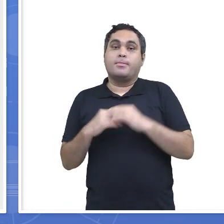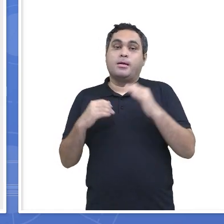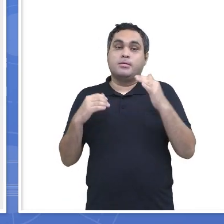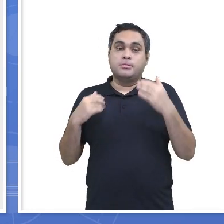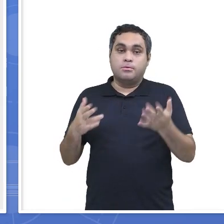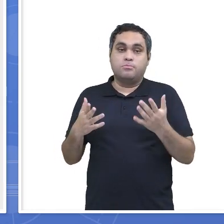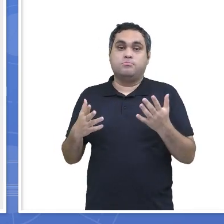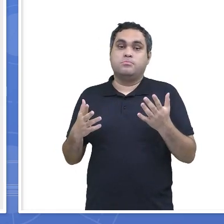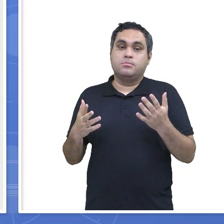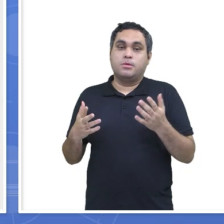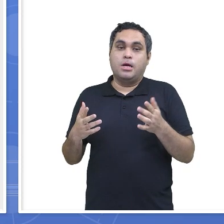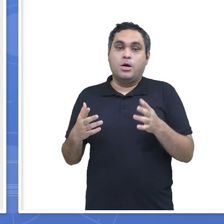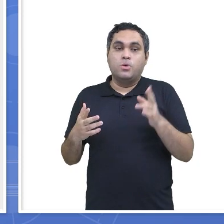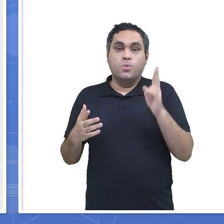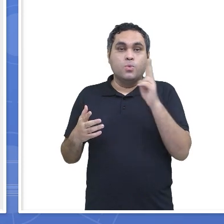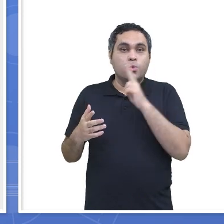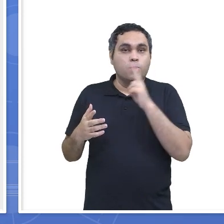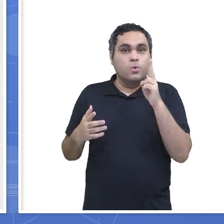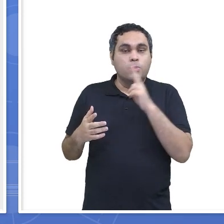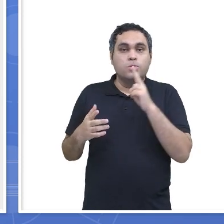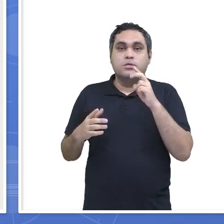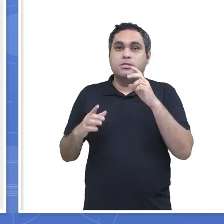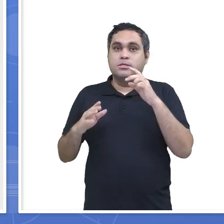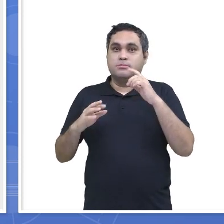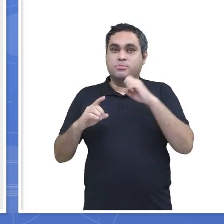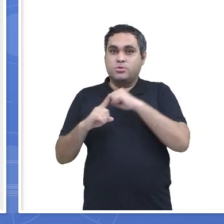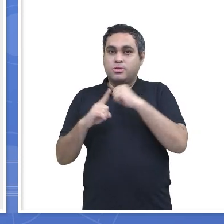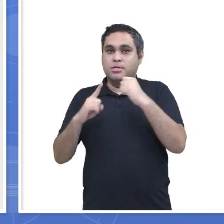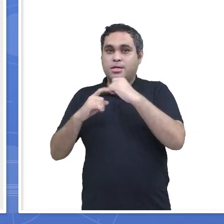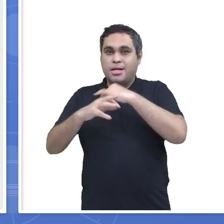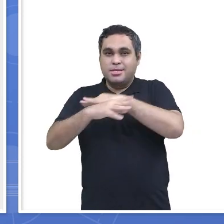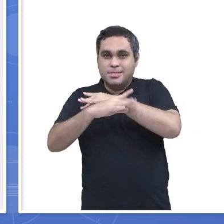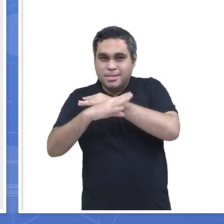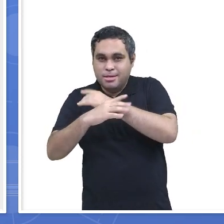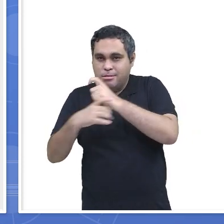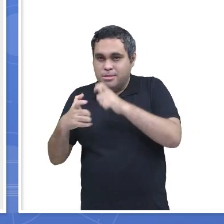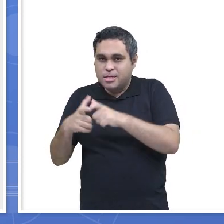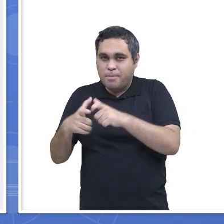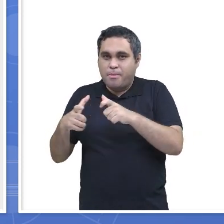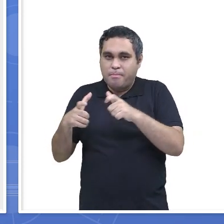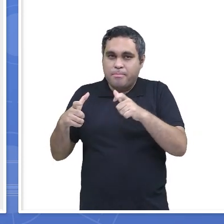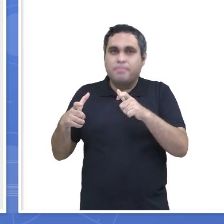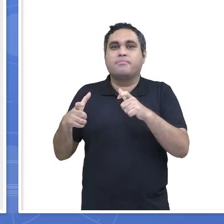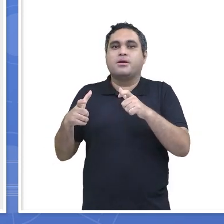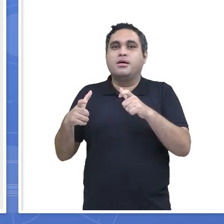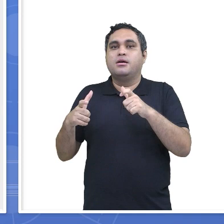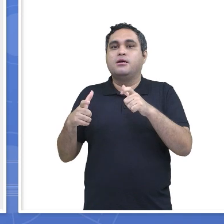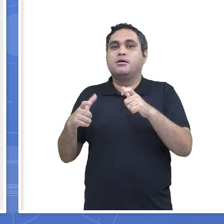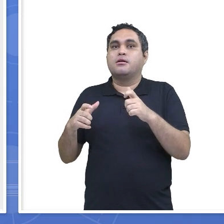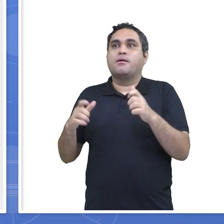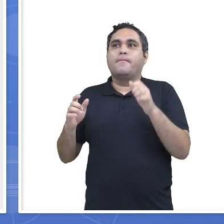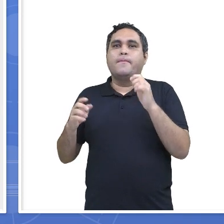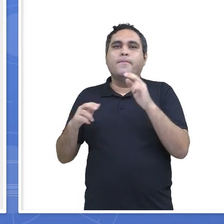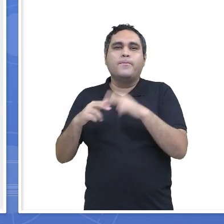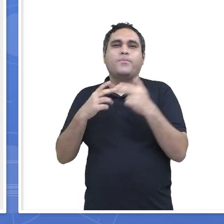insurgência de uma nova sociedade civil que se configura com a explosão da